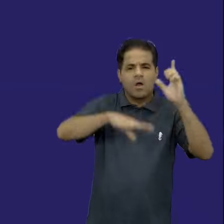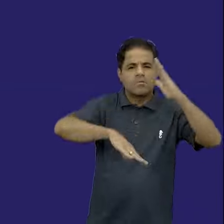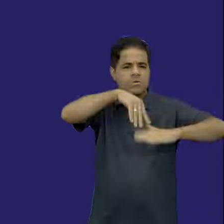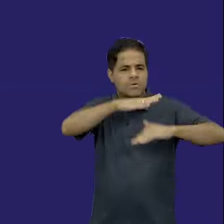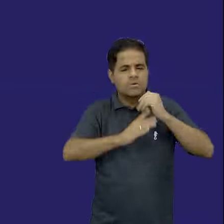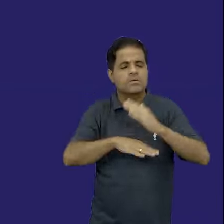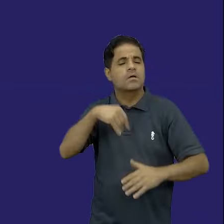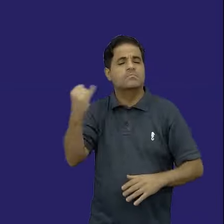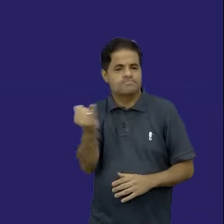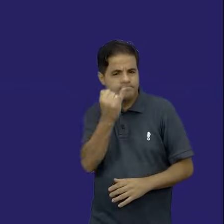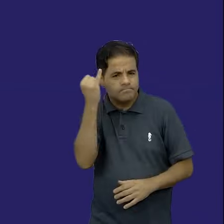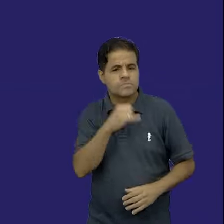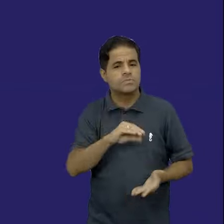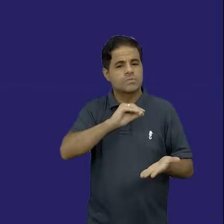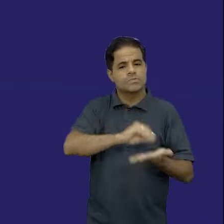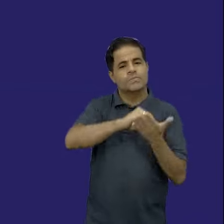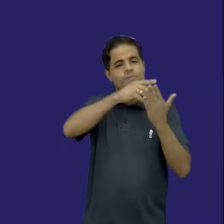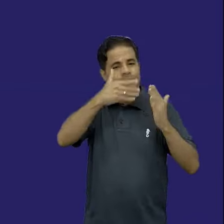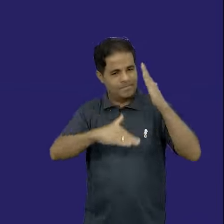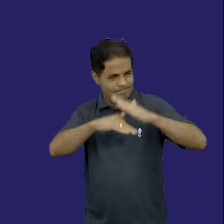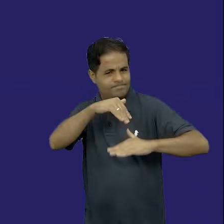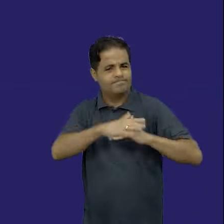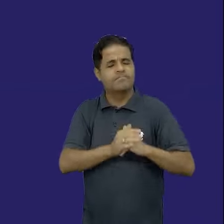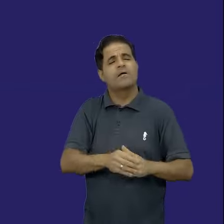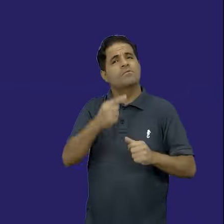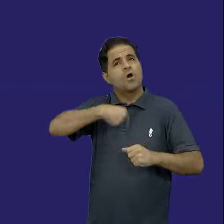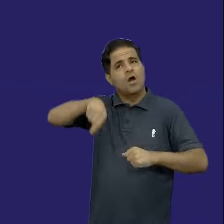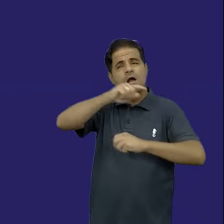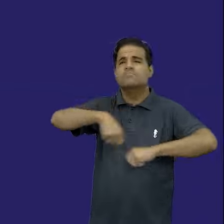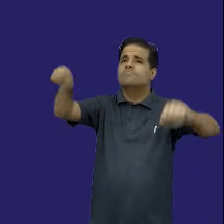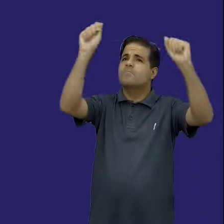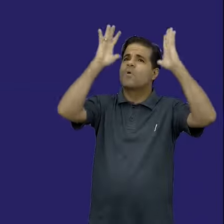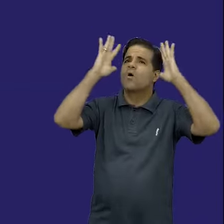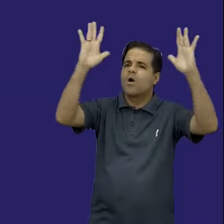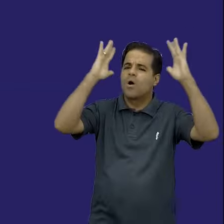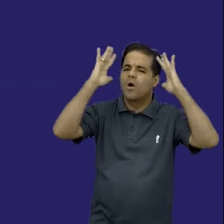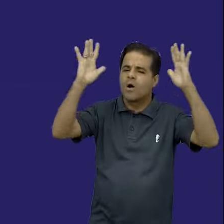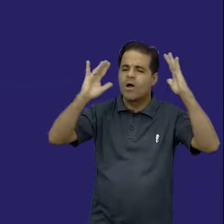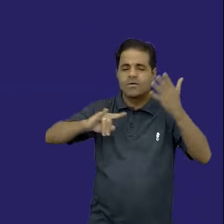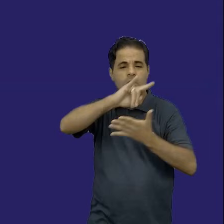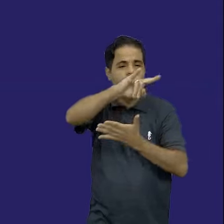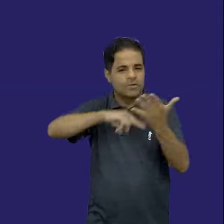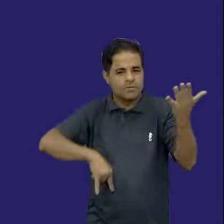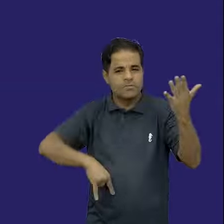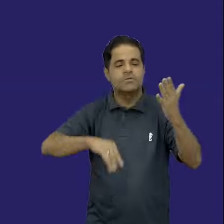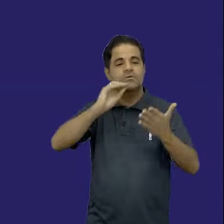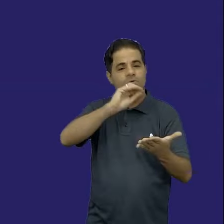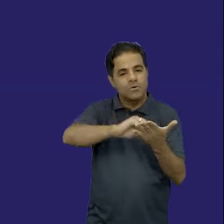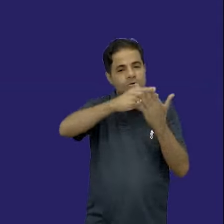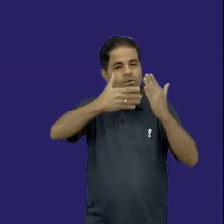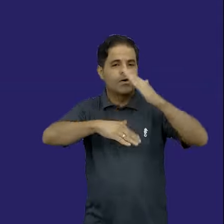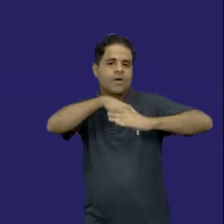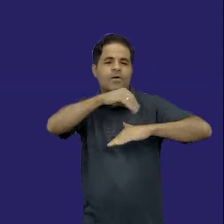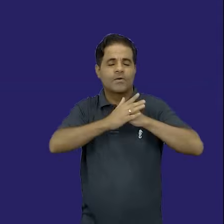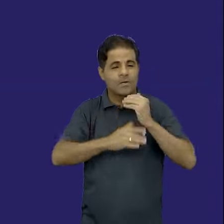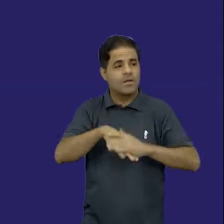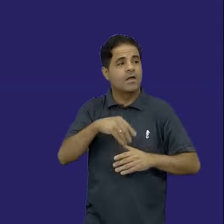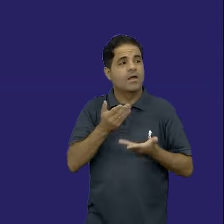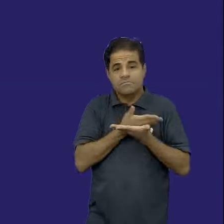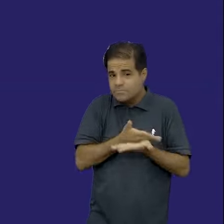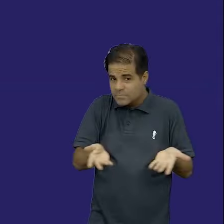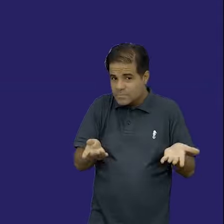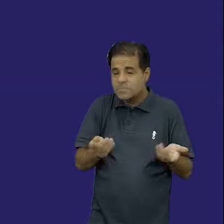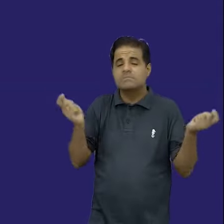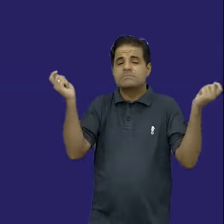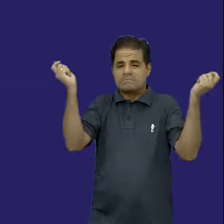habilidades essenciais e para o currículo. Então, a gente vai pensar nela e no documento, currículo em ação, e para isso a gente